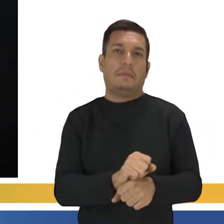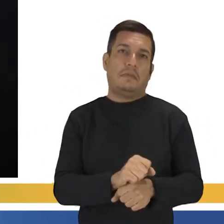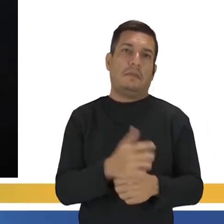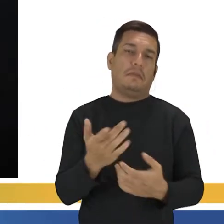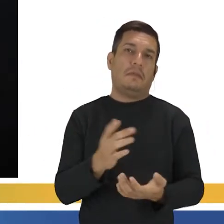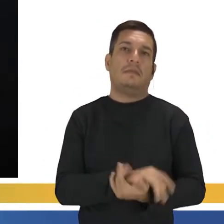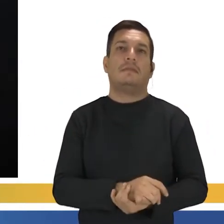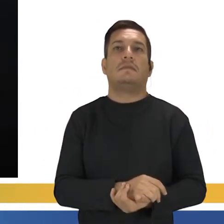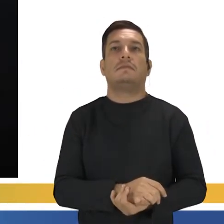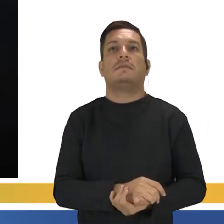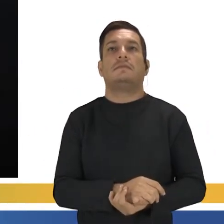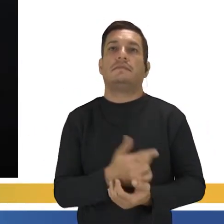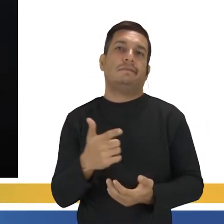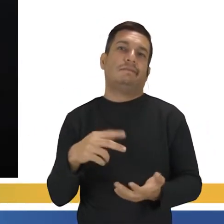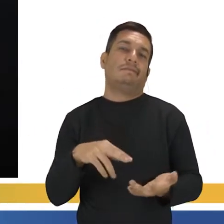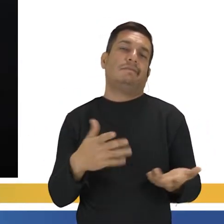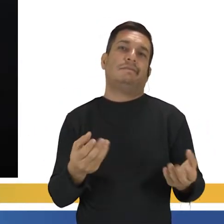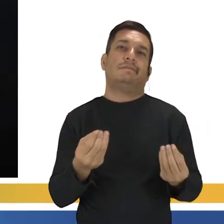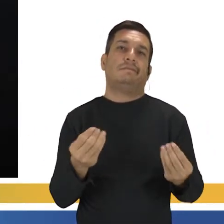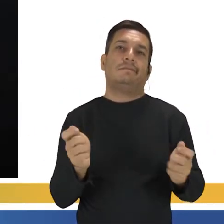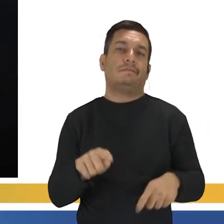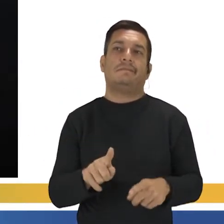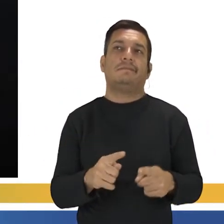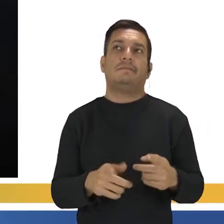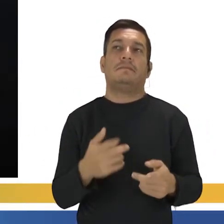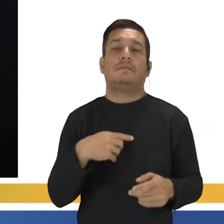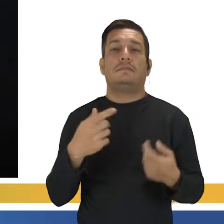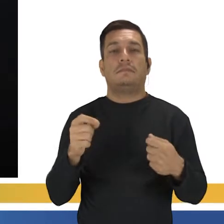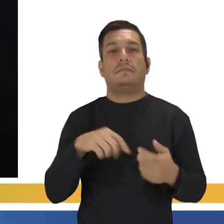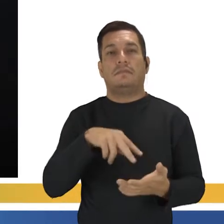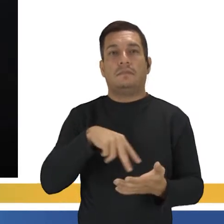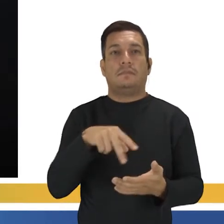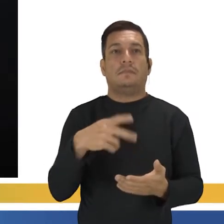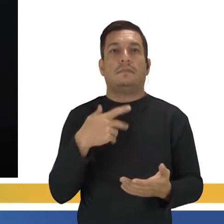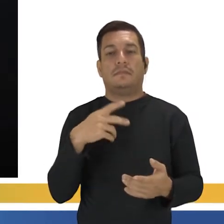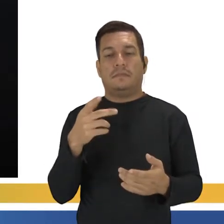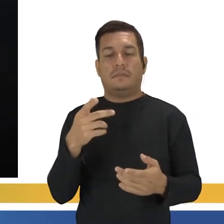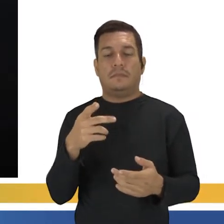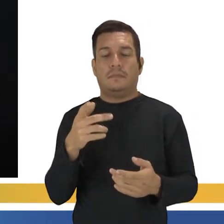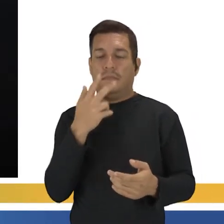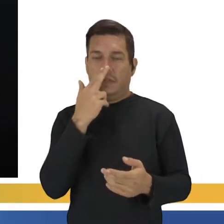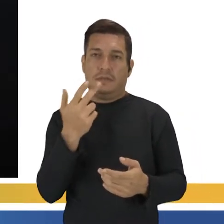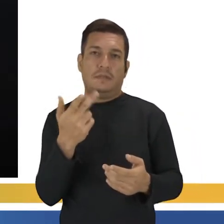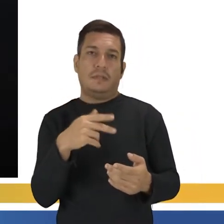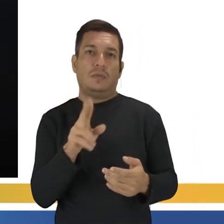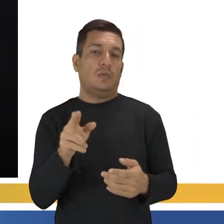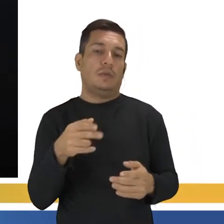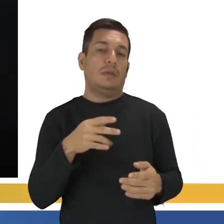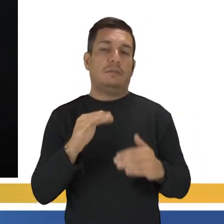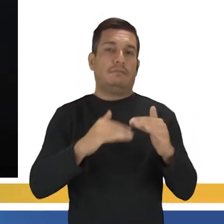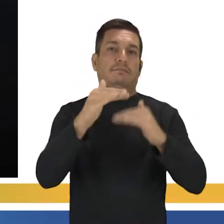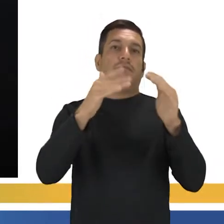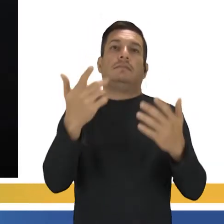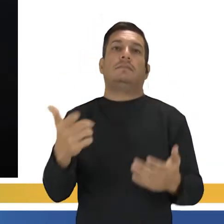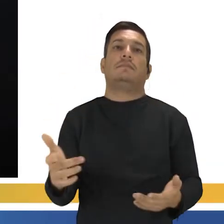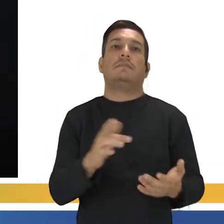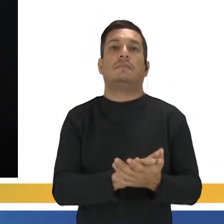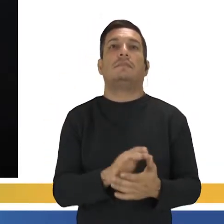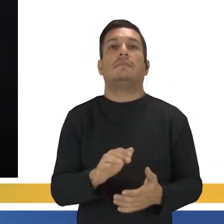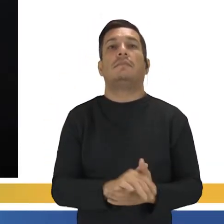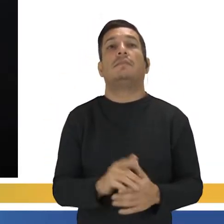né? Para que um treinamento tenha resultado, independente dos outros fatores, ele deve ser mantido por um período. Então essa história de treinar uma vez